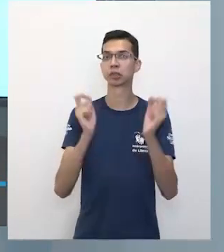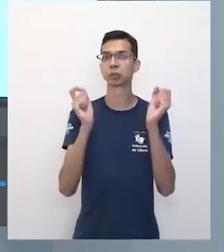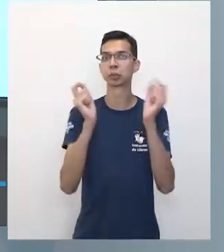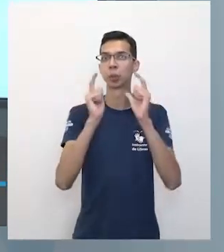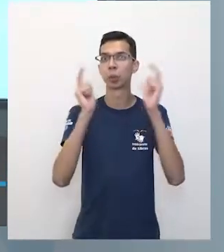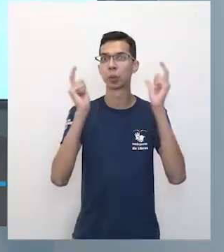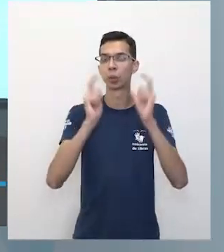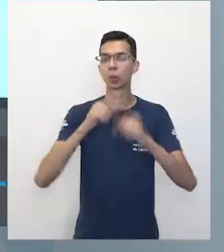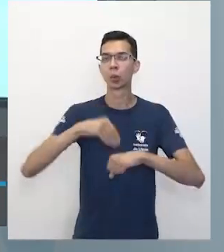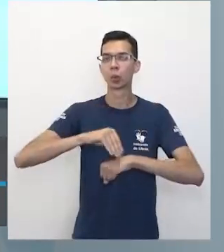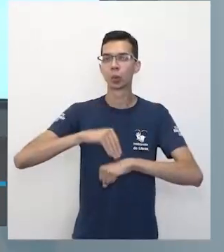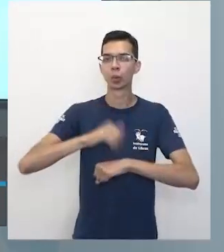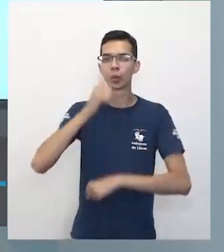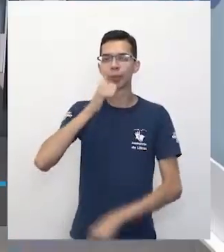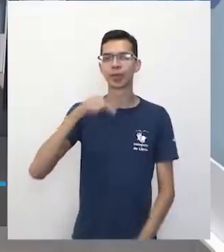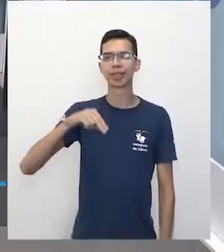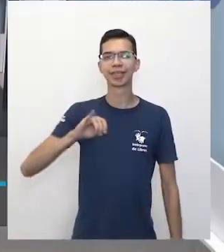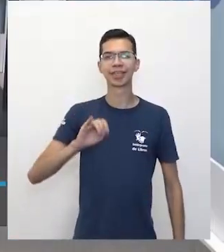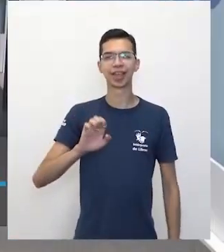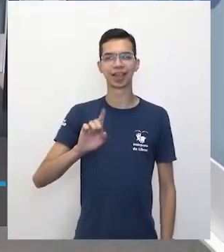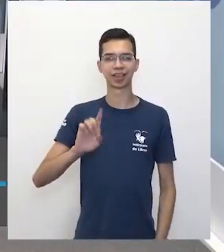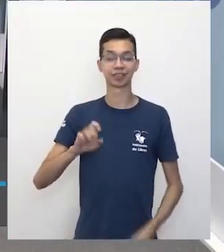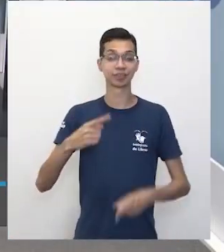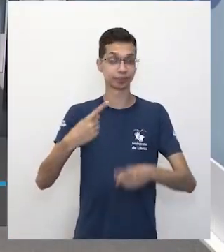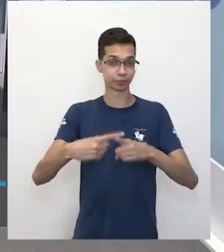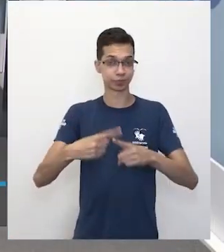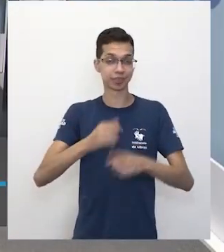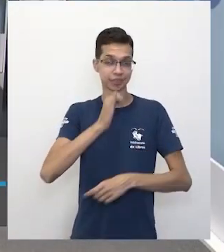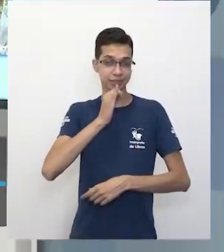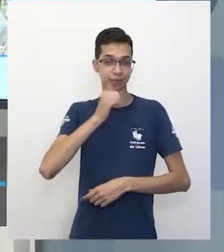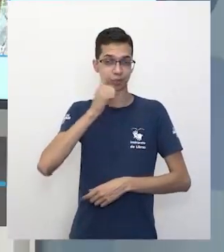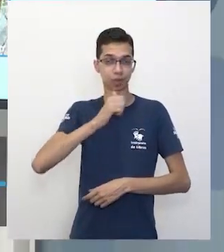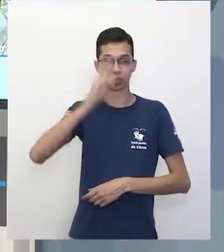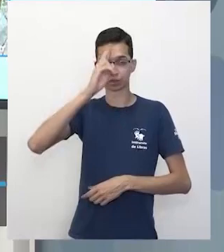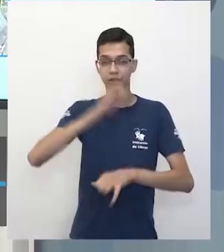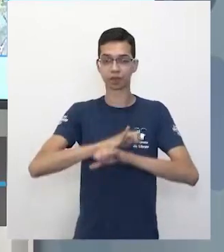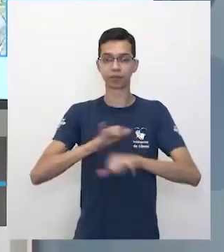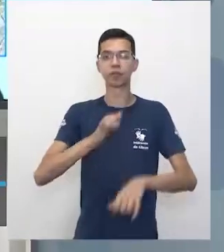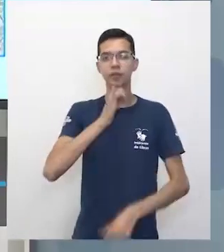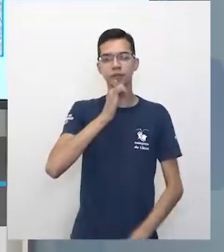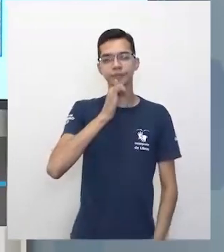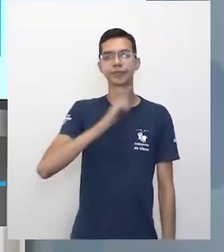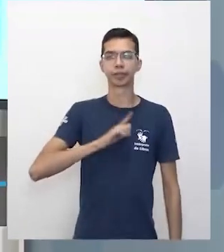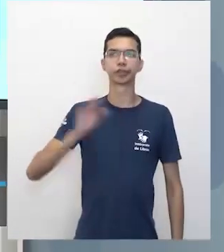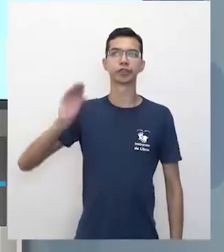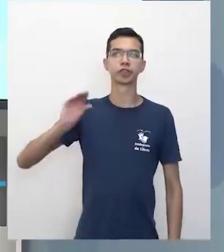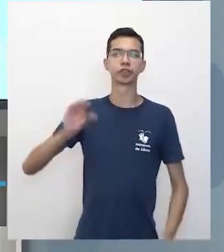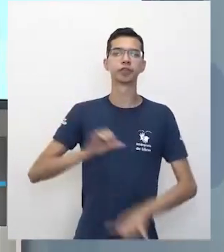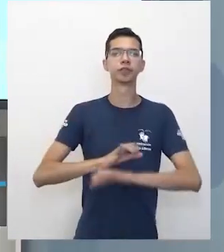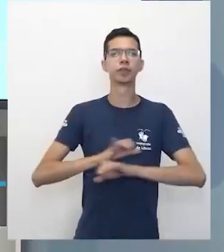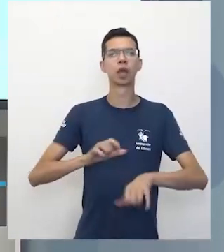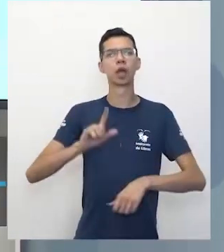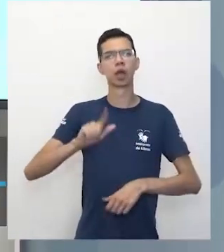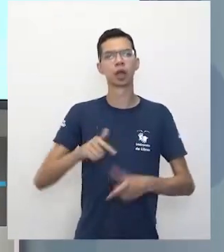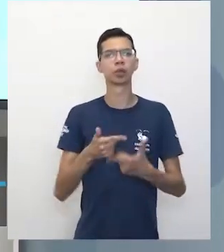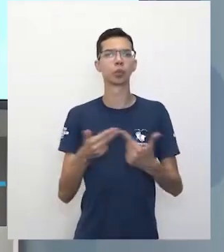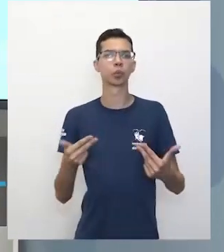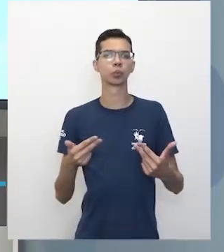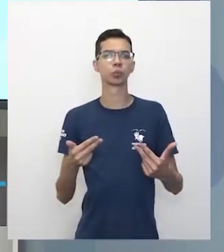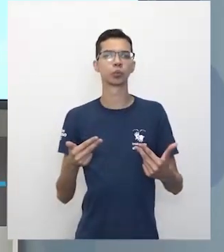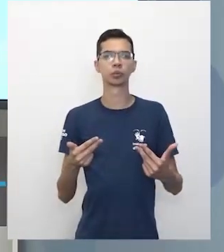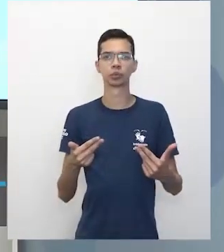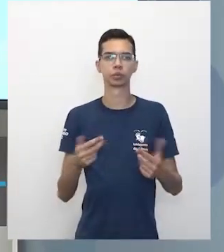dela, o que aconteceu? Os cientistas não são tipo assim, ó, o cientista fala, é isso aqui. Aí os outros falam, é verdade. Não, eles falaram,